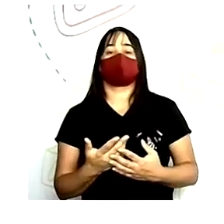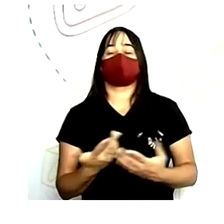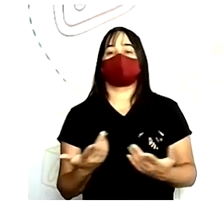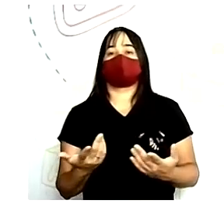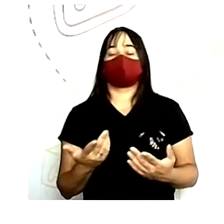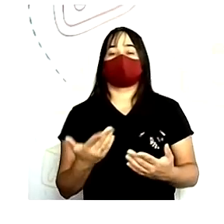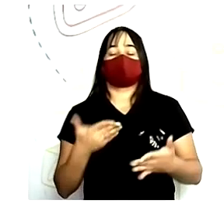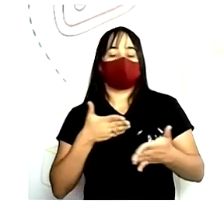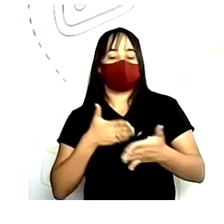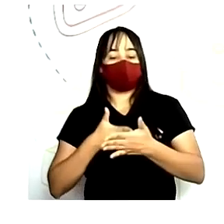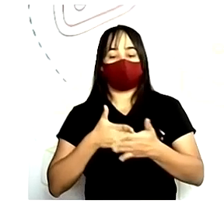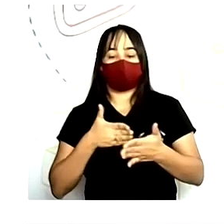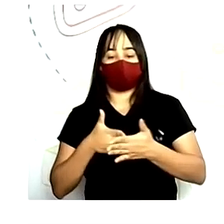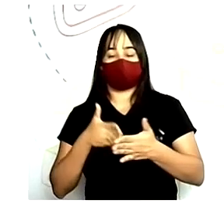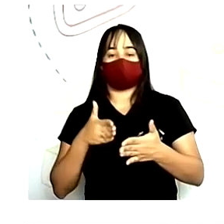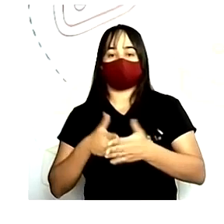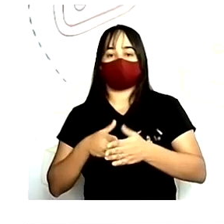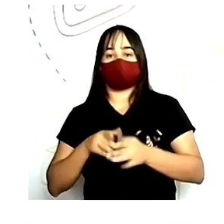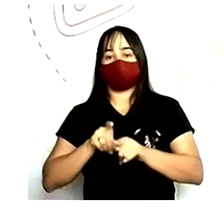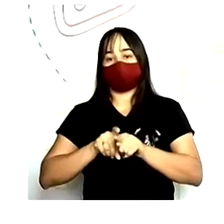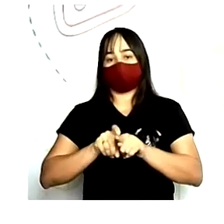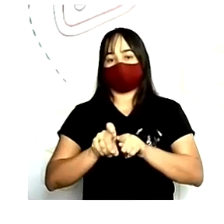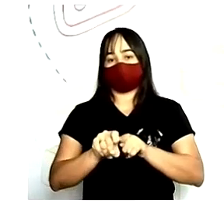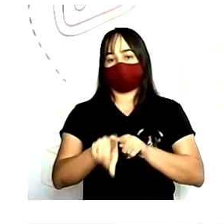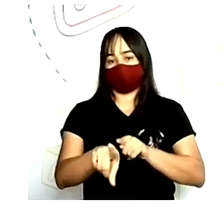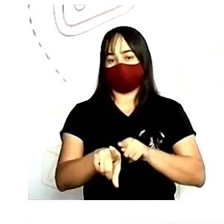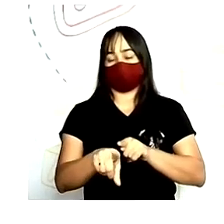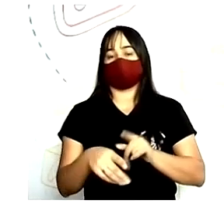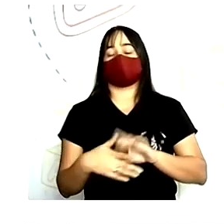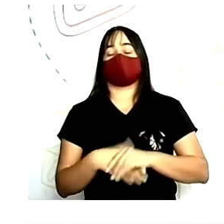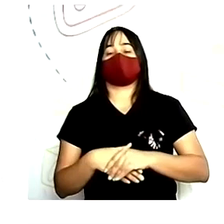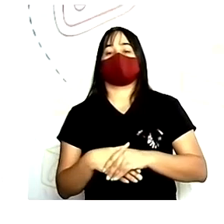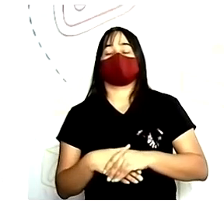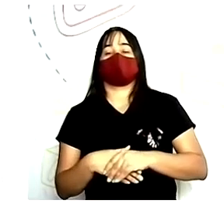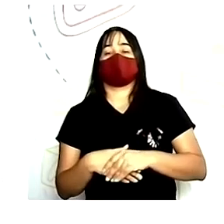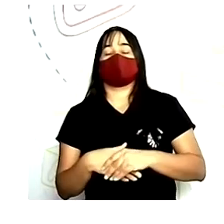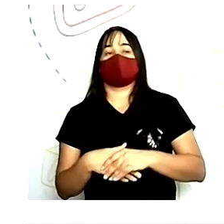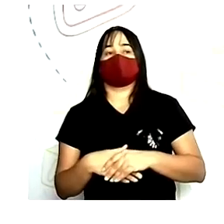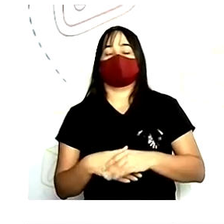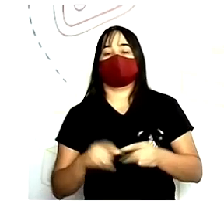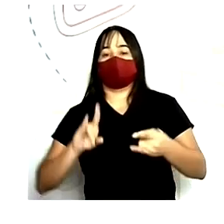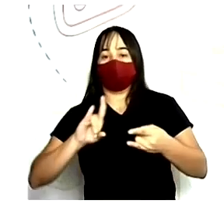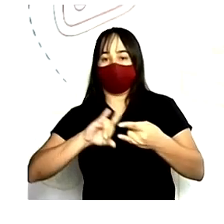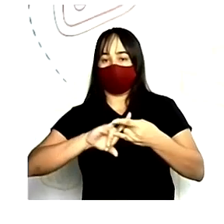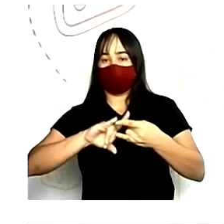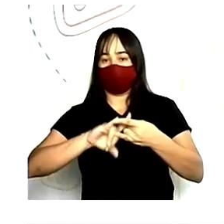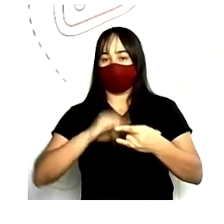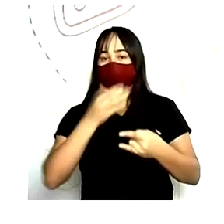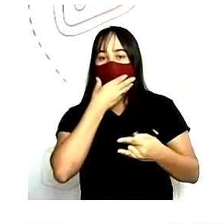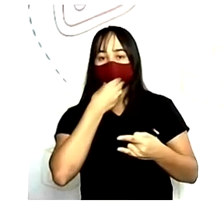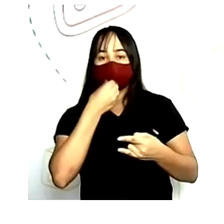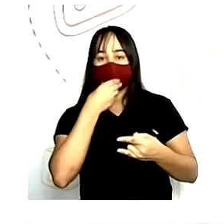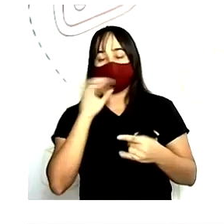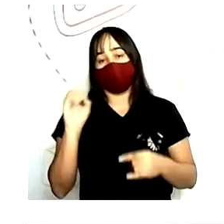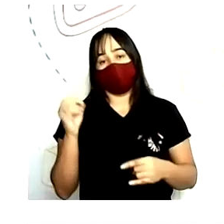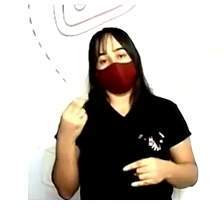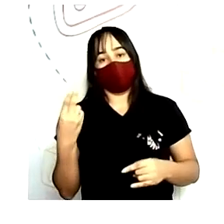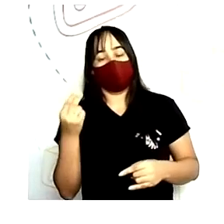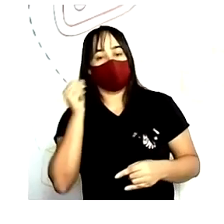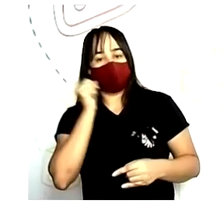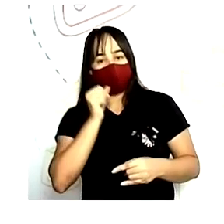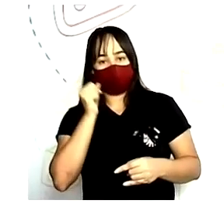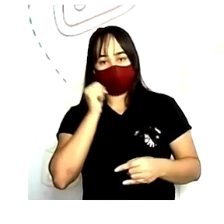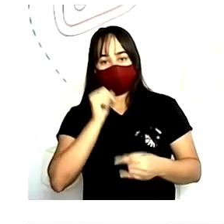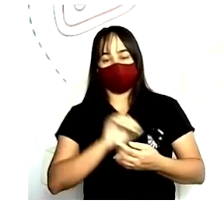a passagem dos espermatozoides pela vagina. São eles: preservativo masculino ou feminino, que é a famosa